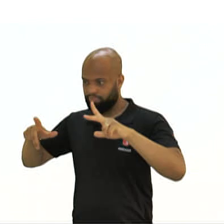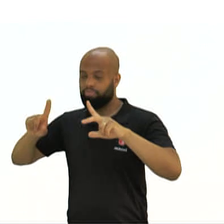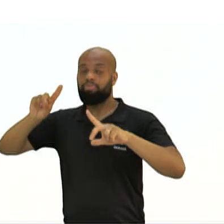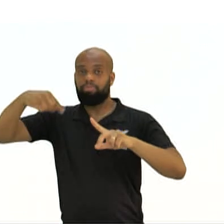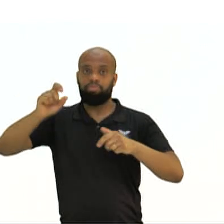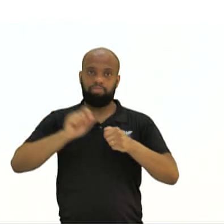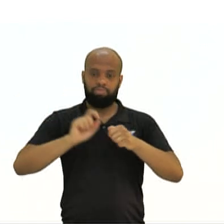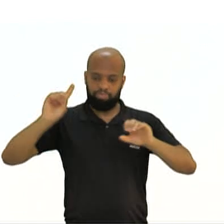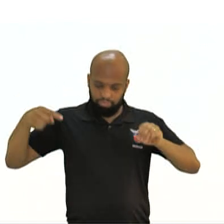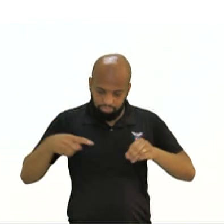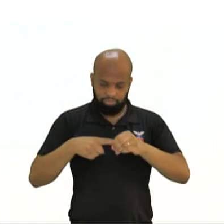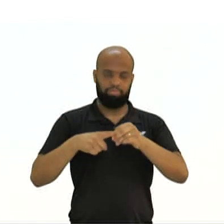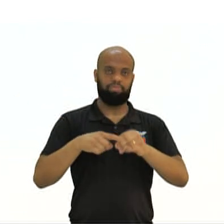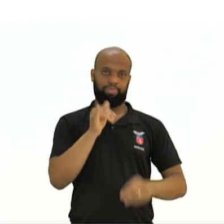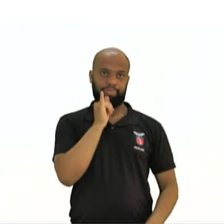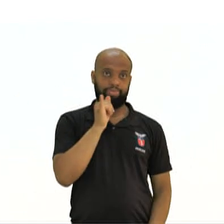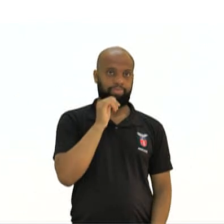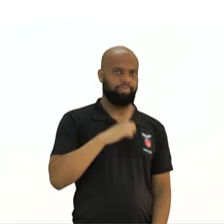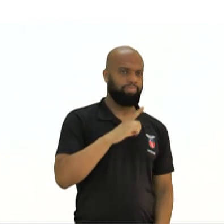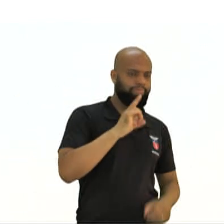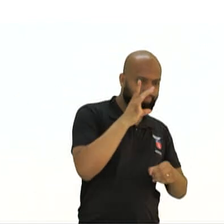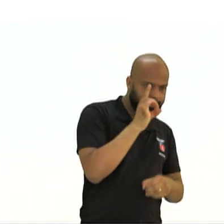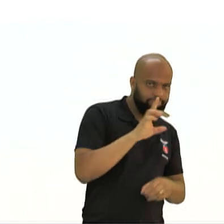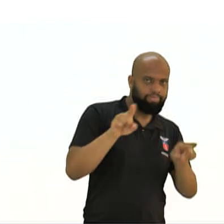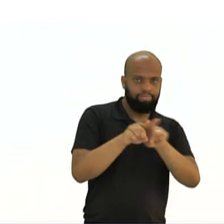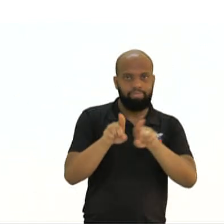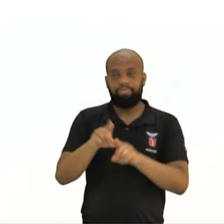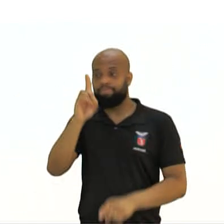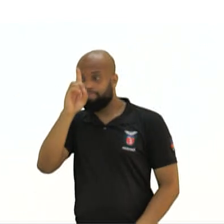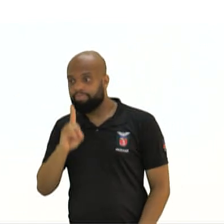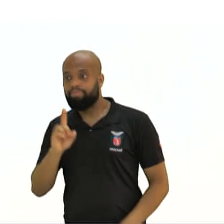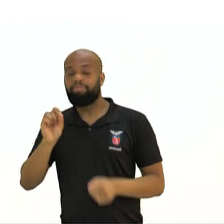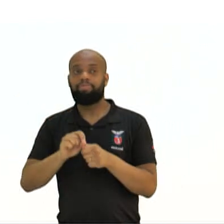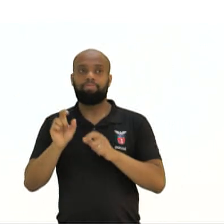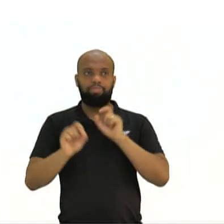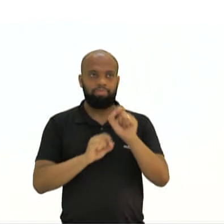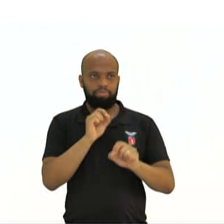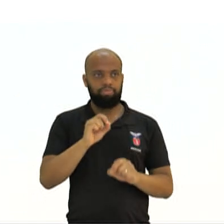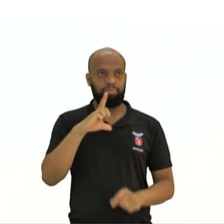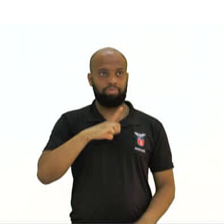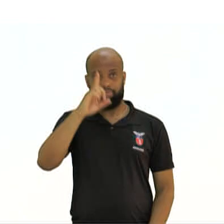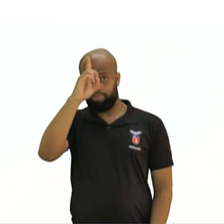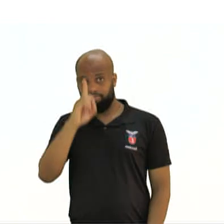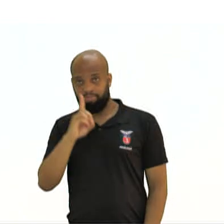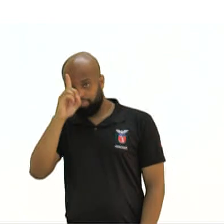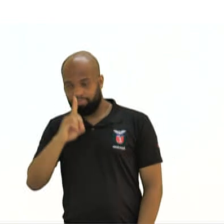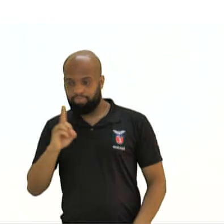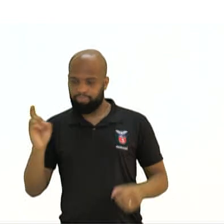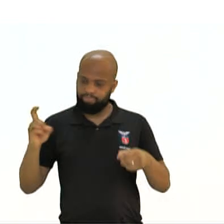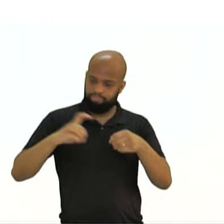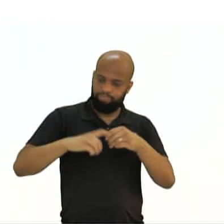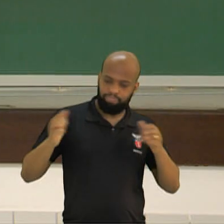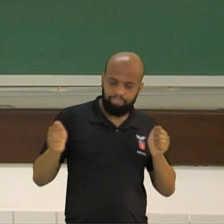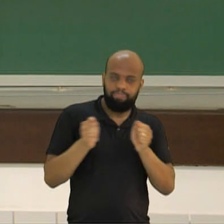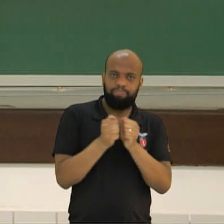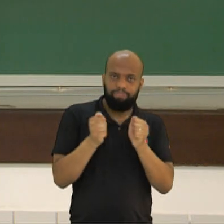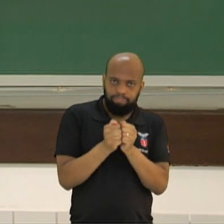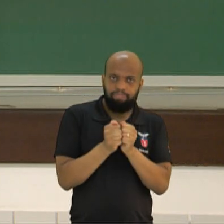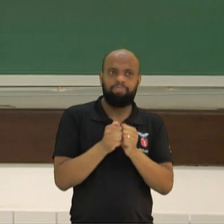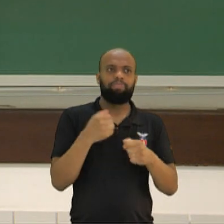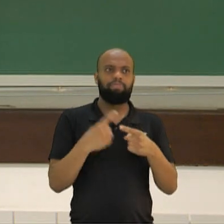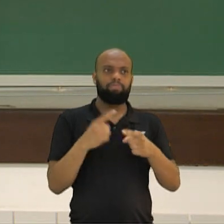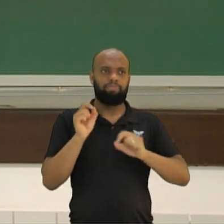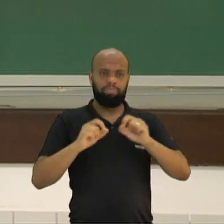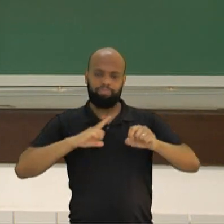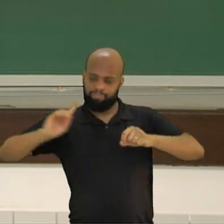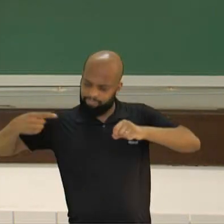de sementes verdes, chamando essa primeira geração de geração parental ou geração P. Essa característica aqui, essa